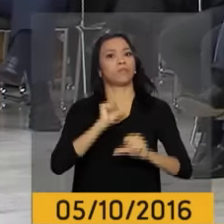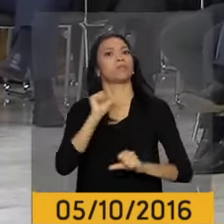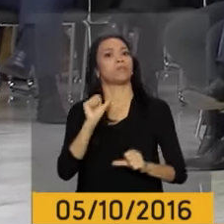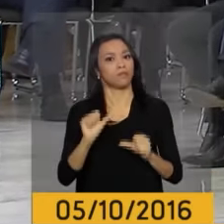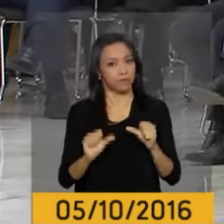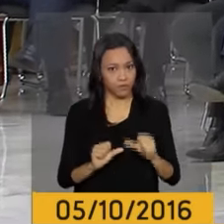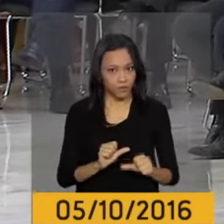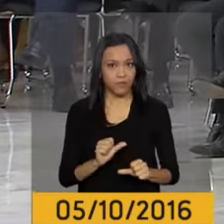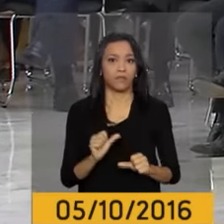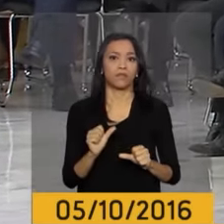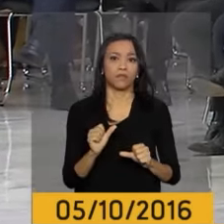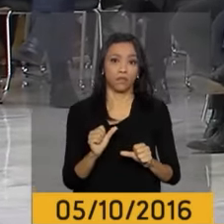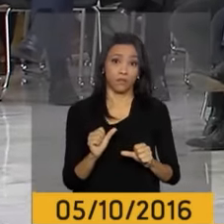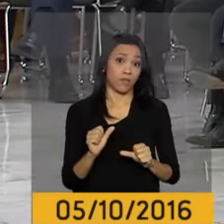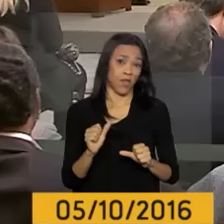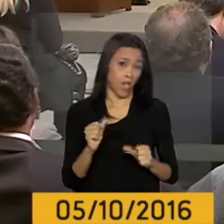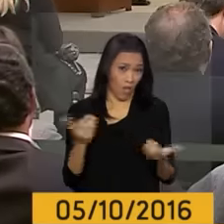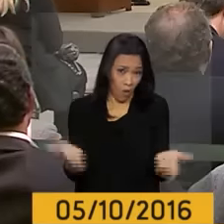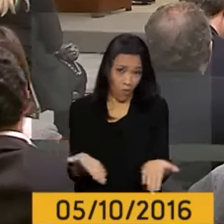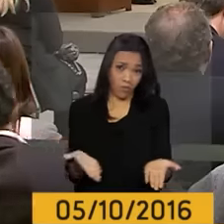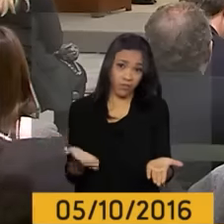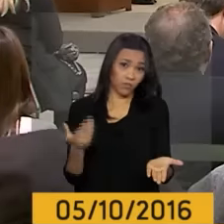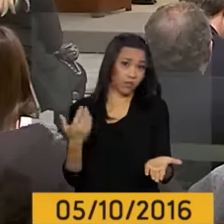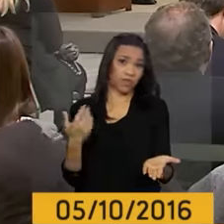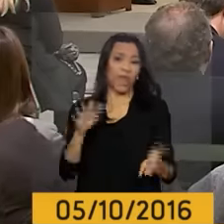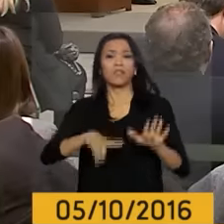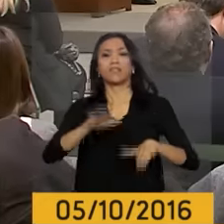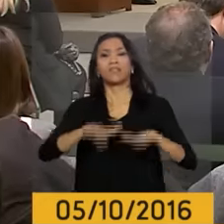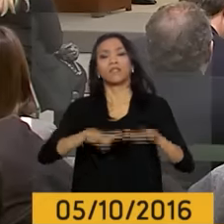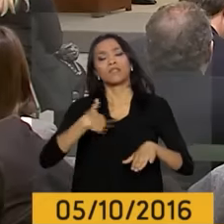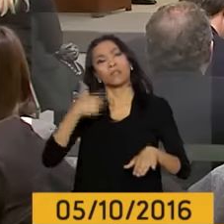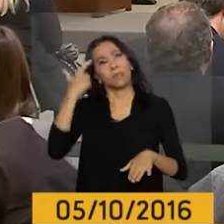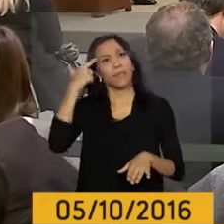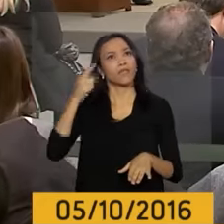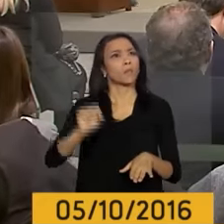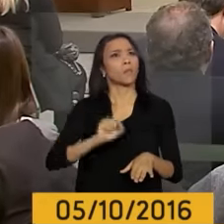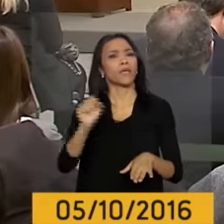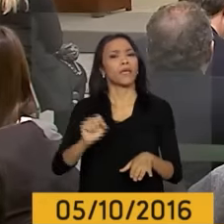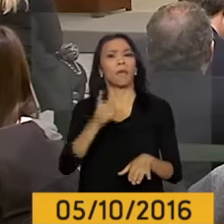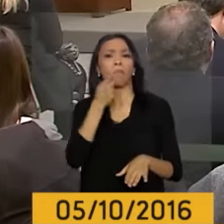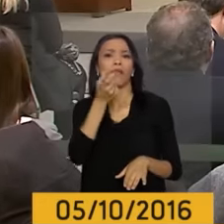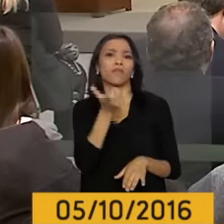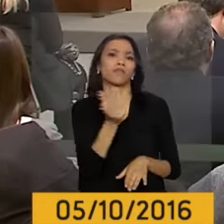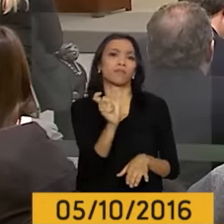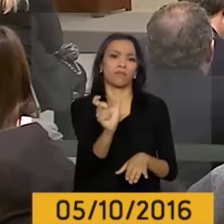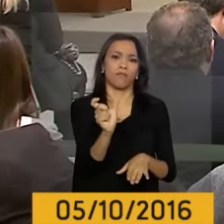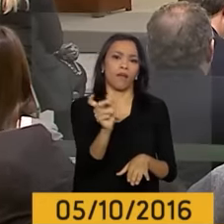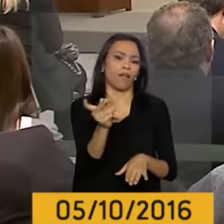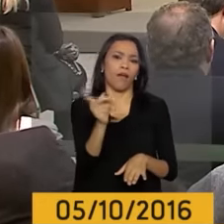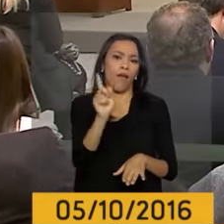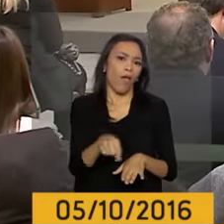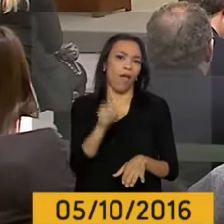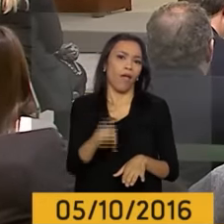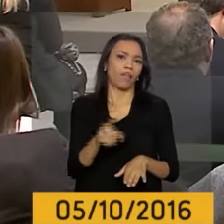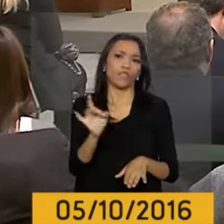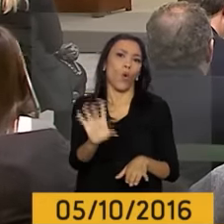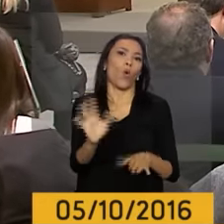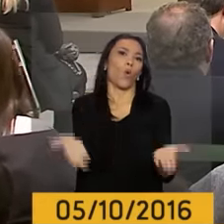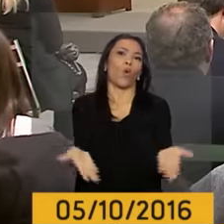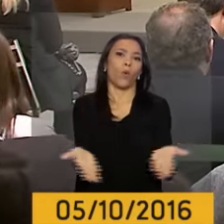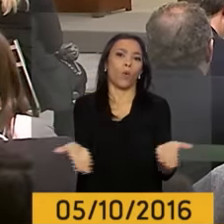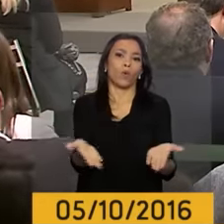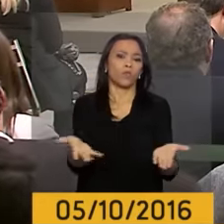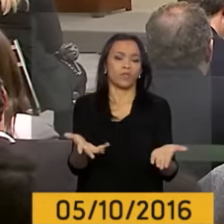Há permanentemente, não é de hoje, muitas vezes se pensa que a palavra que se diz se refere apenas ao dia de hoje, mas